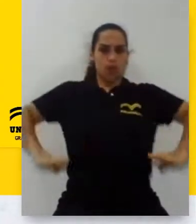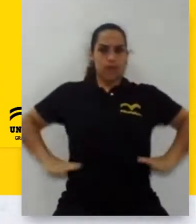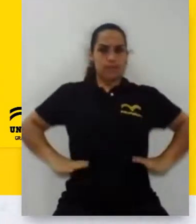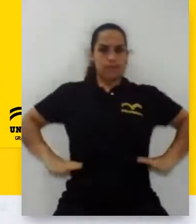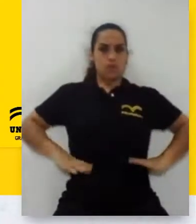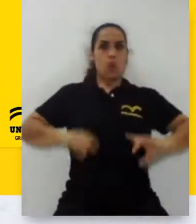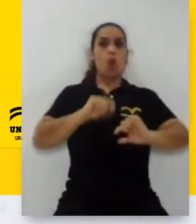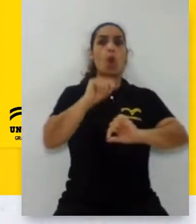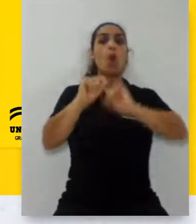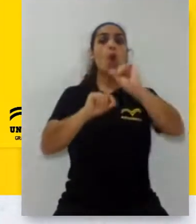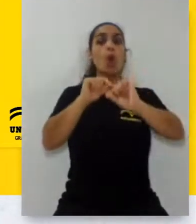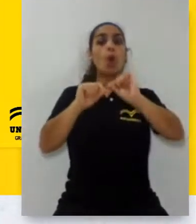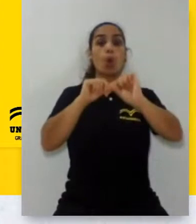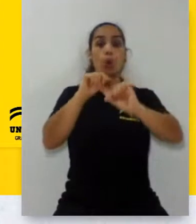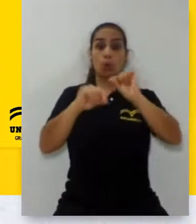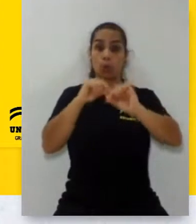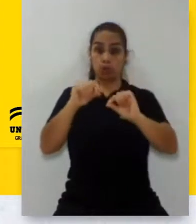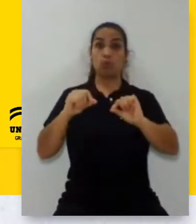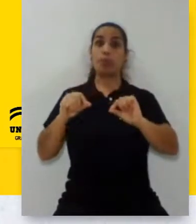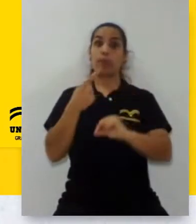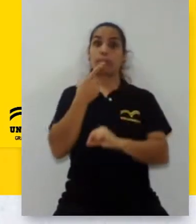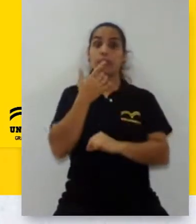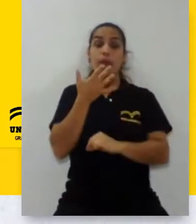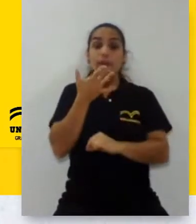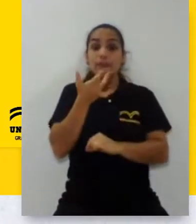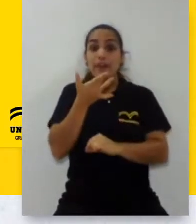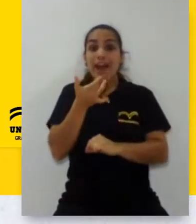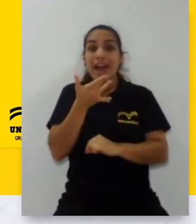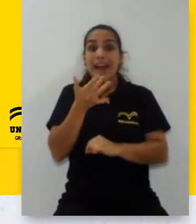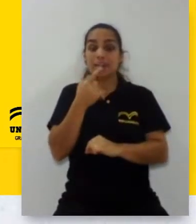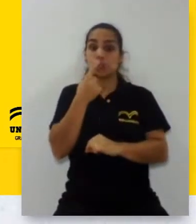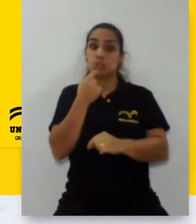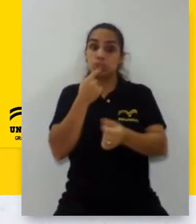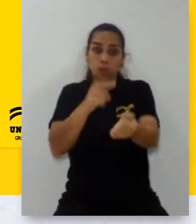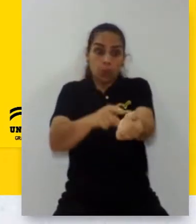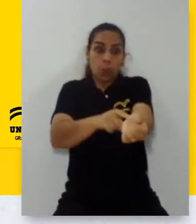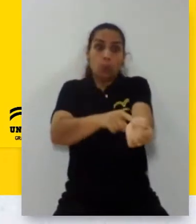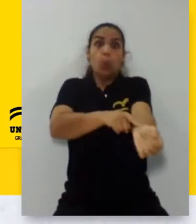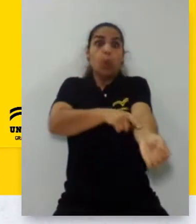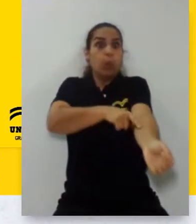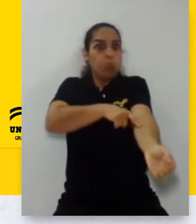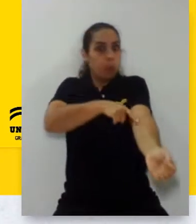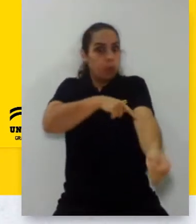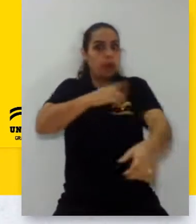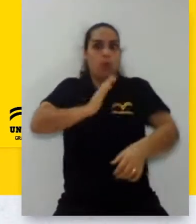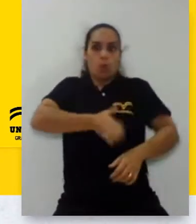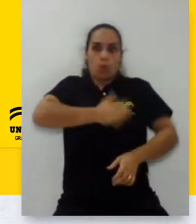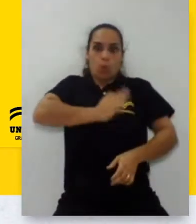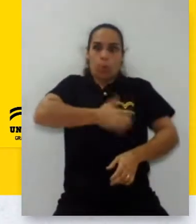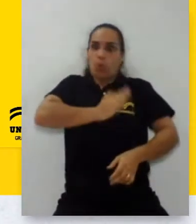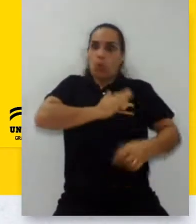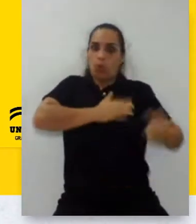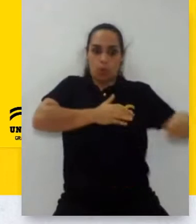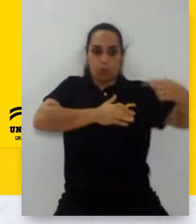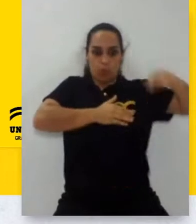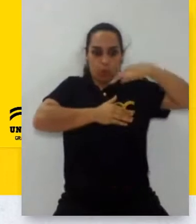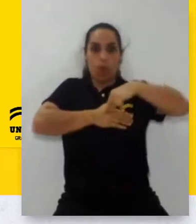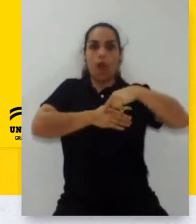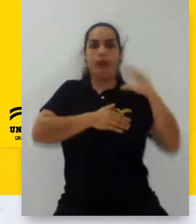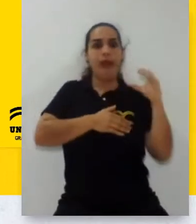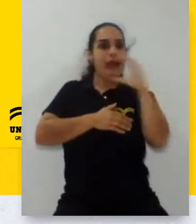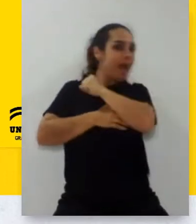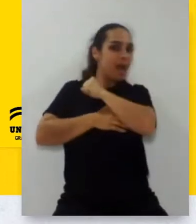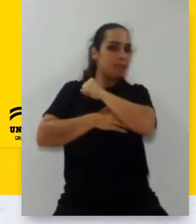corrente sanguínea e daí ir para as artérias, enfim, para as coronárias e causar problema. Então, quanto maior essa gordura que